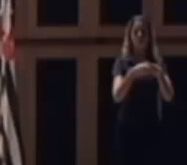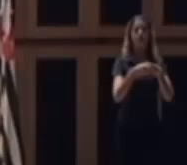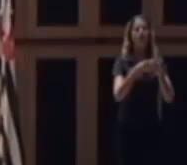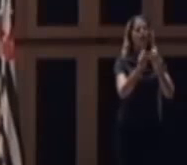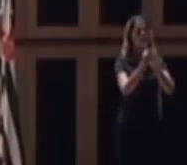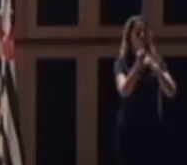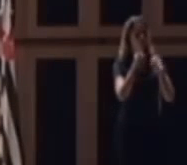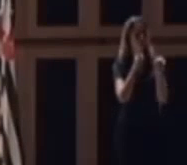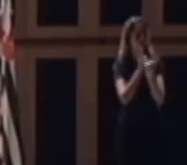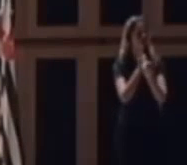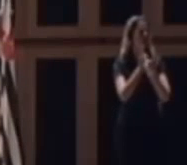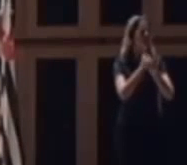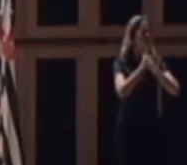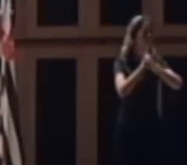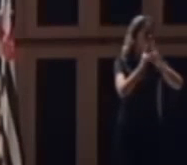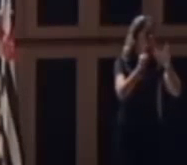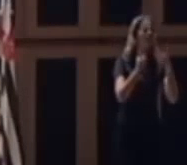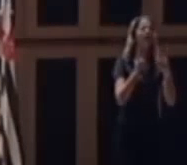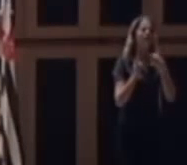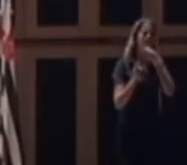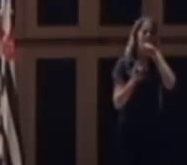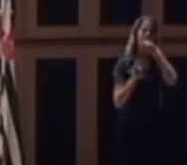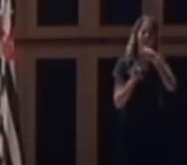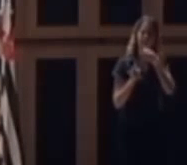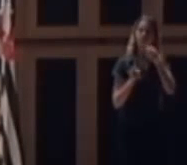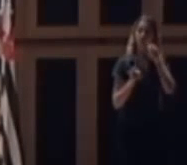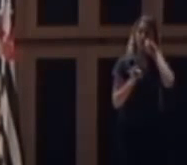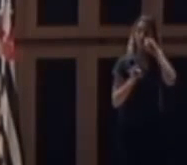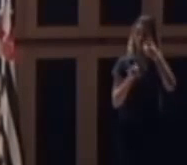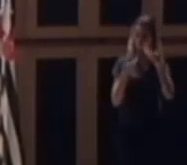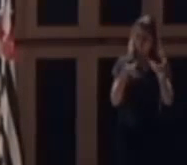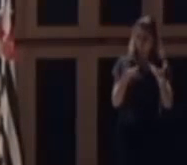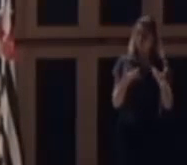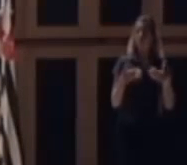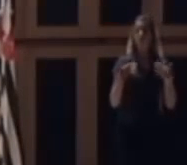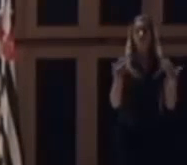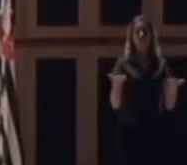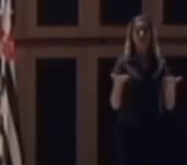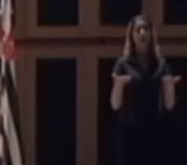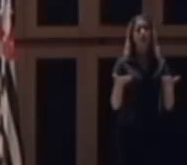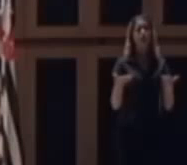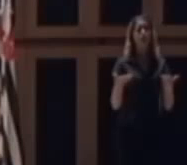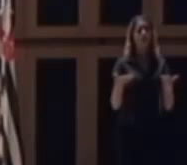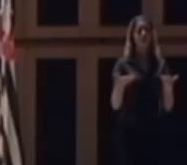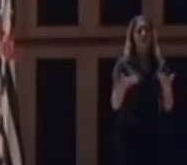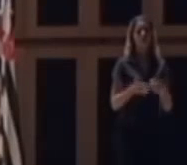sociais interessados nesse tema, e para esses a gente pede encarecidamente que colham